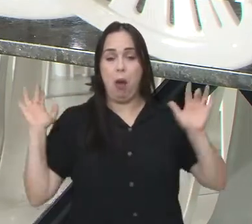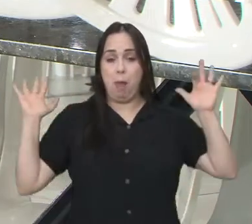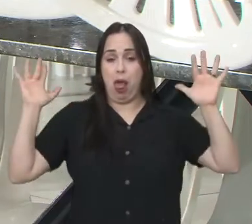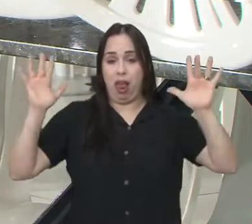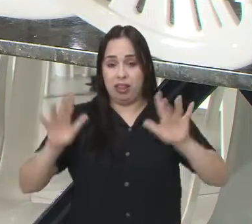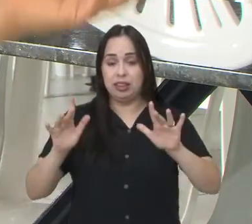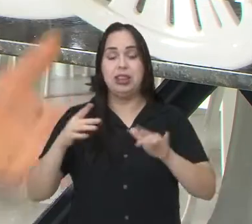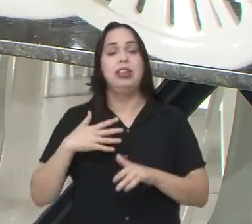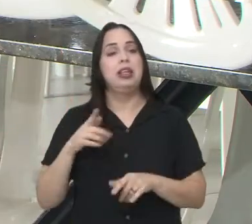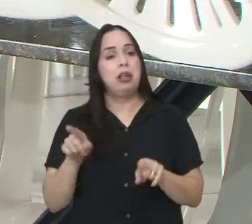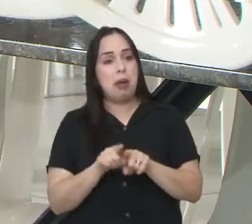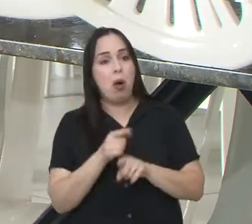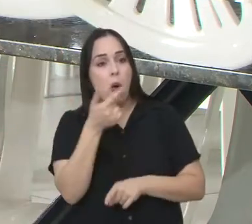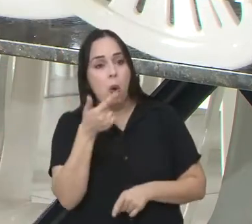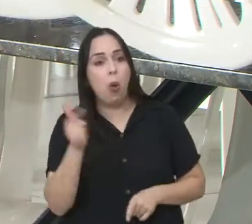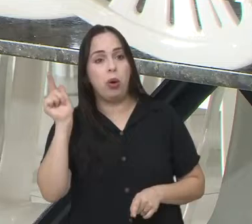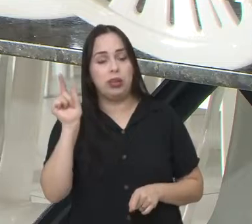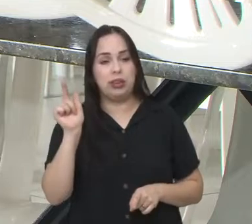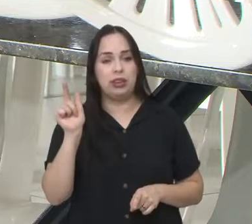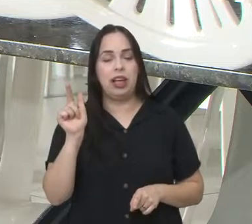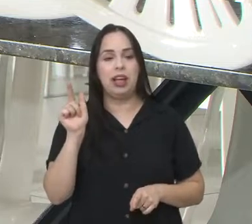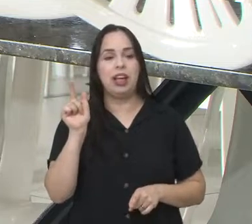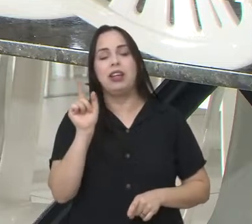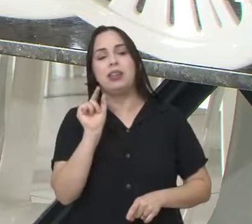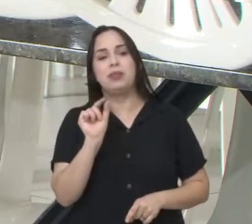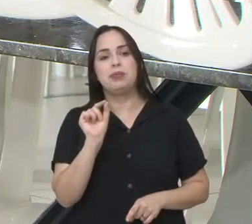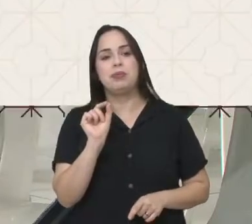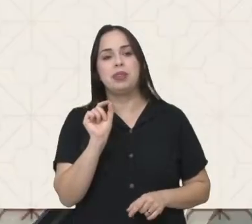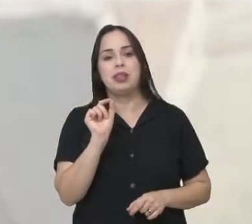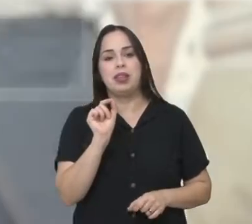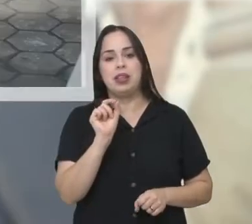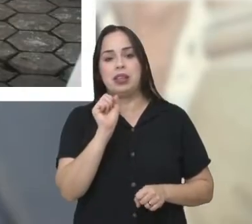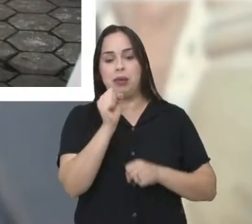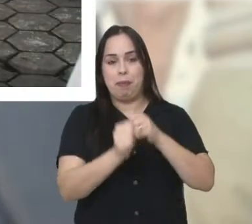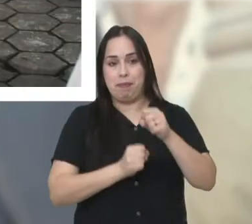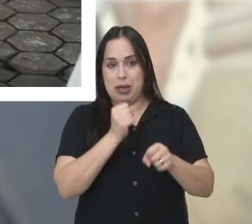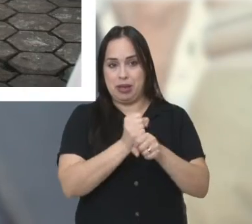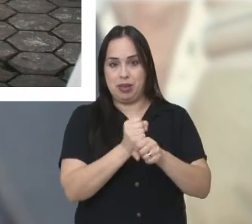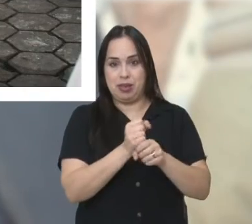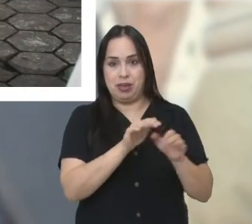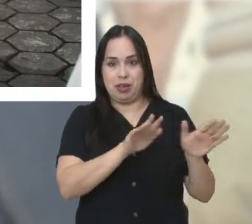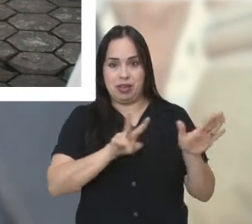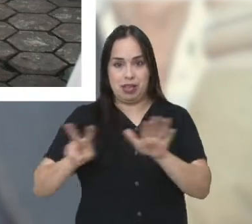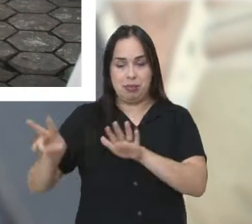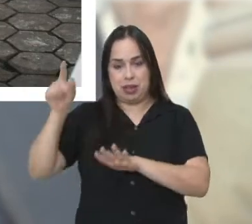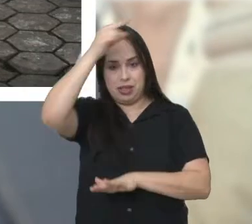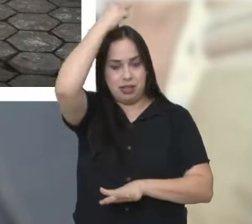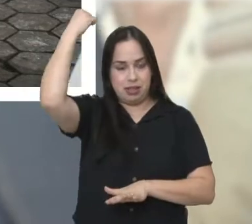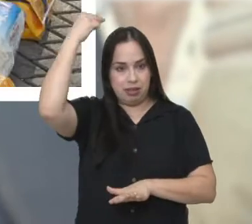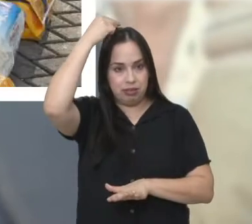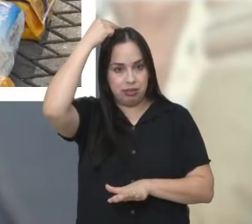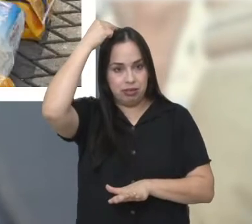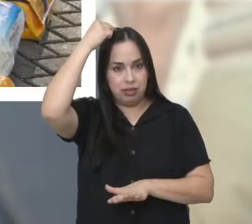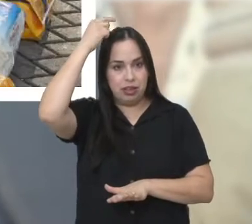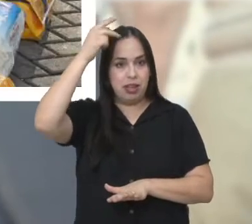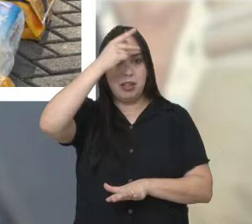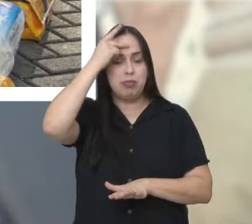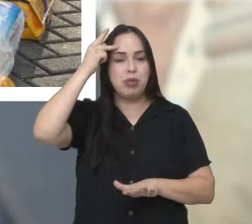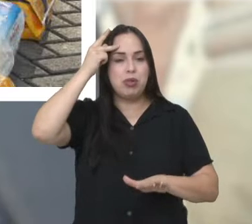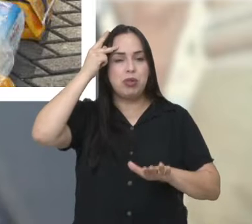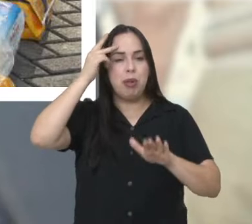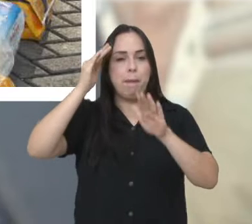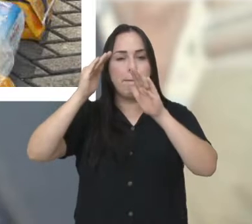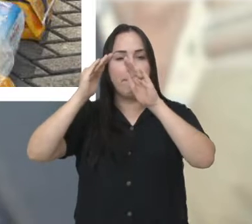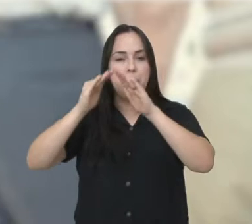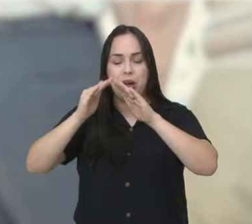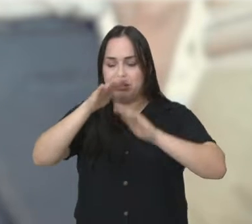também, que eu sempre gostei muito, é todo ano na Semana Santa, né? Que ajunta os moradores do bairro, enfeitam